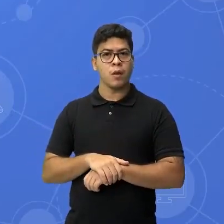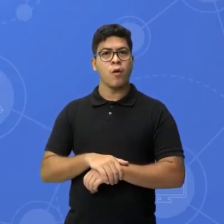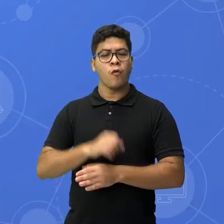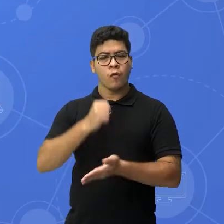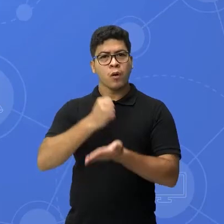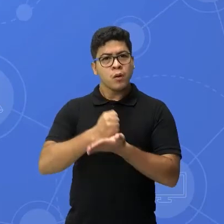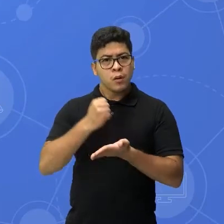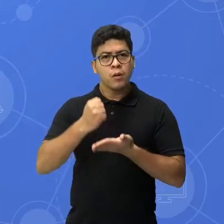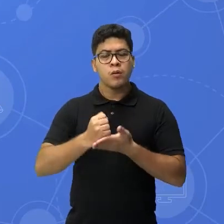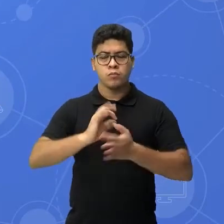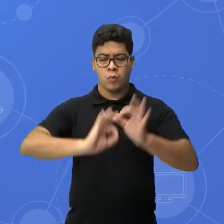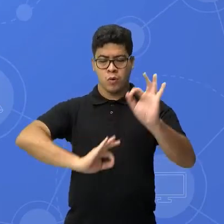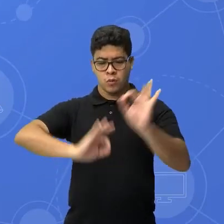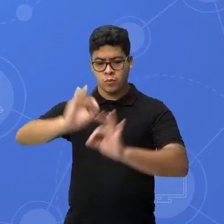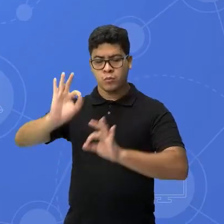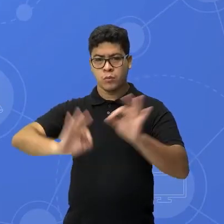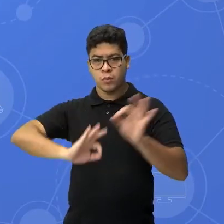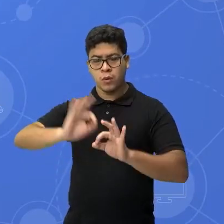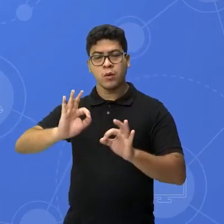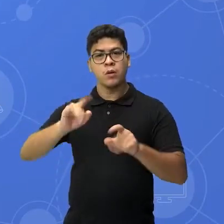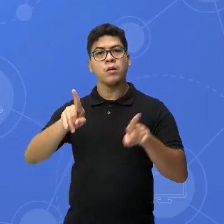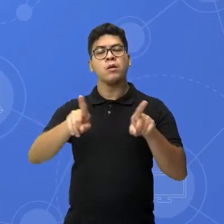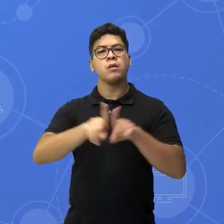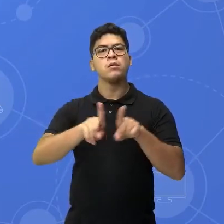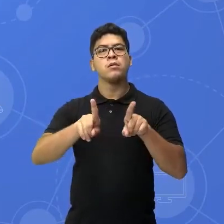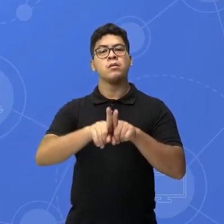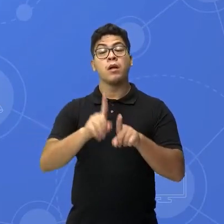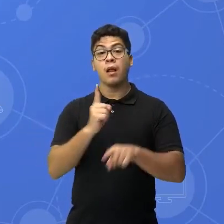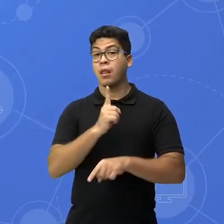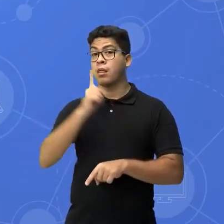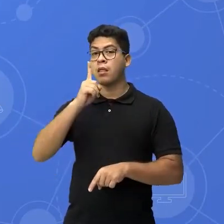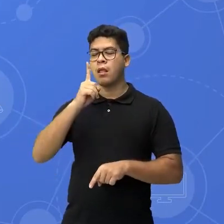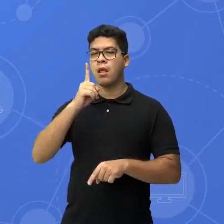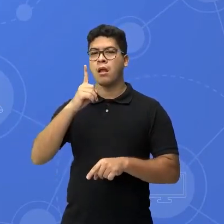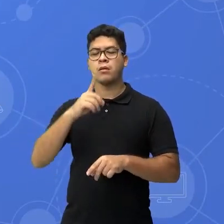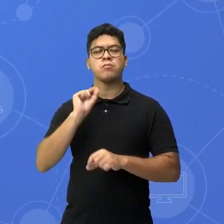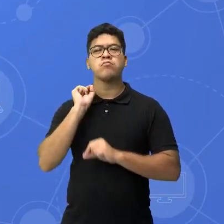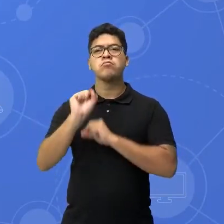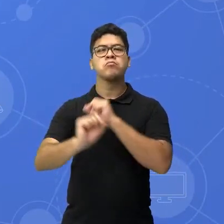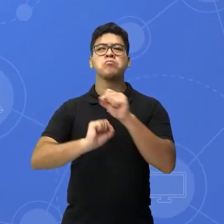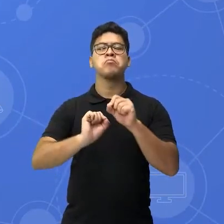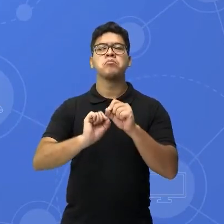determinada, que foi elaborada pelo Poder Legislativo em busca de